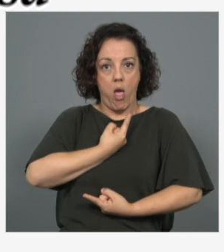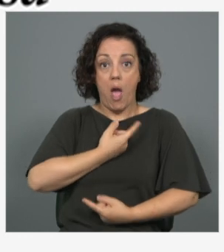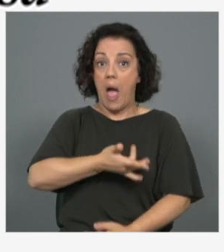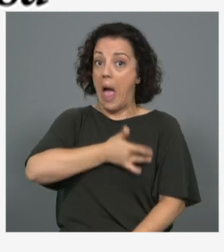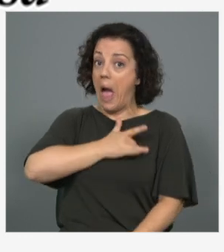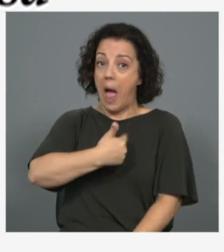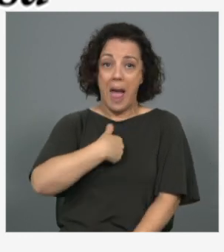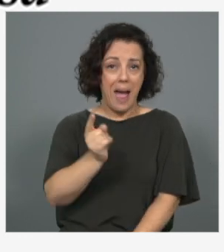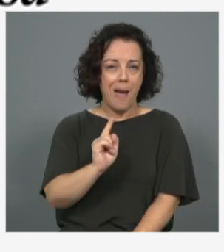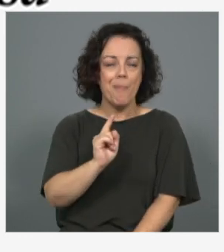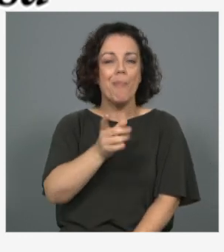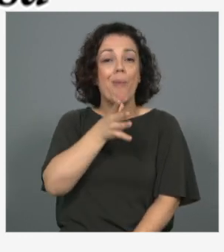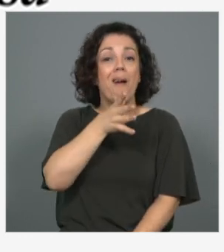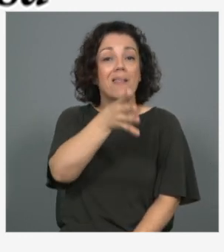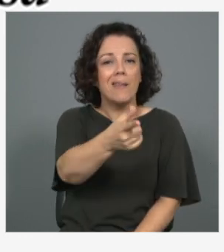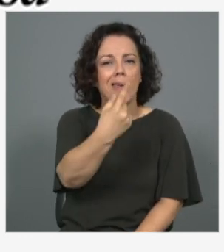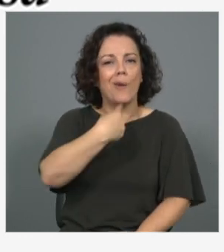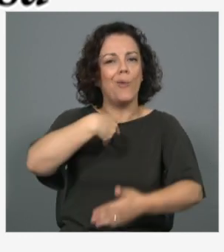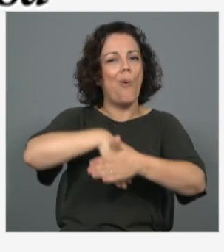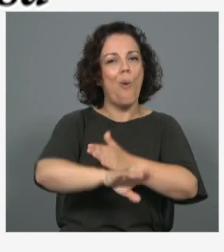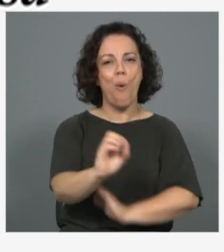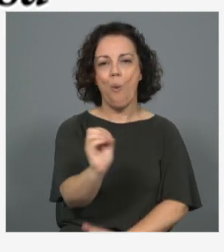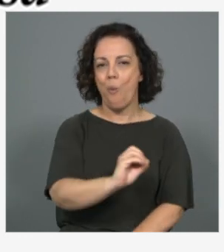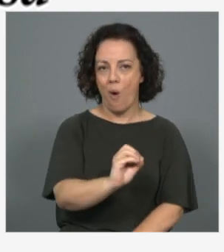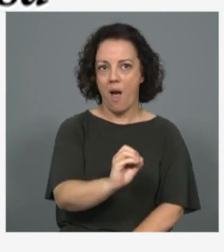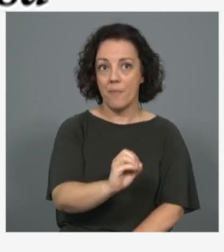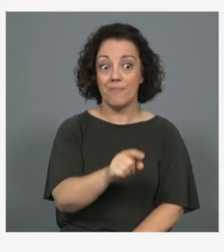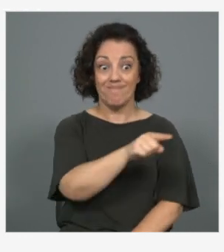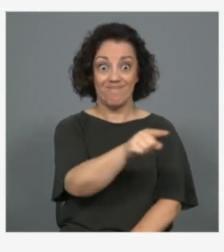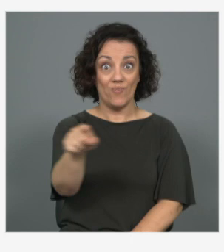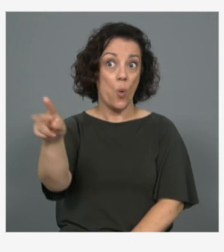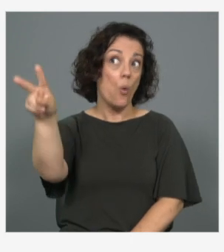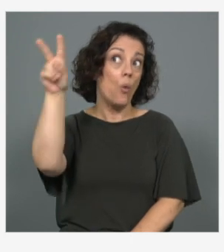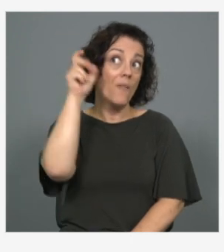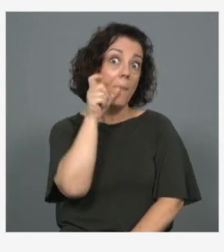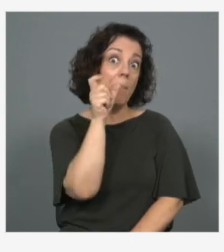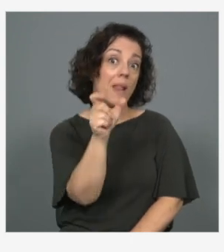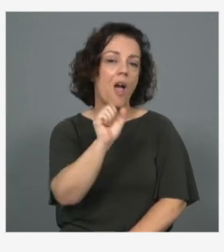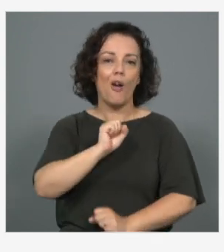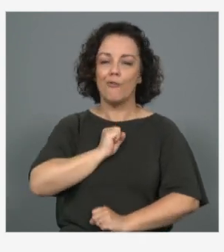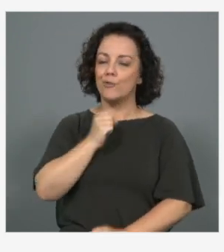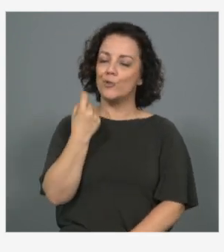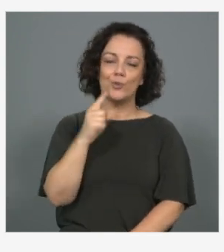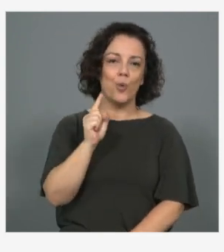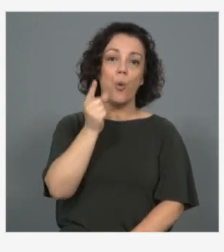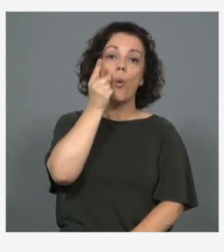a minha palavra. Ora, a palavra que ouvis não é minha, mas do Pai que me enviou.